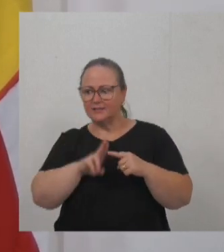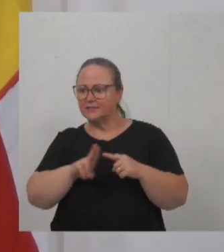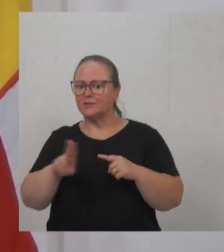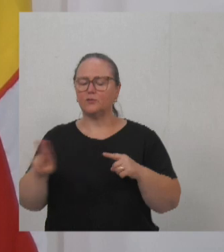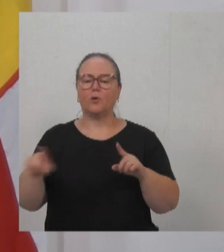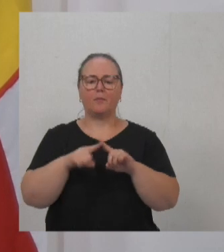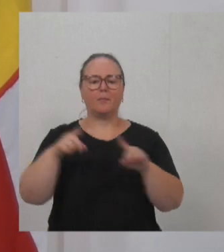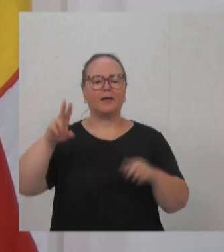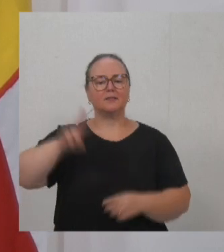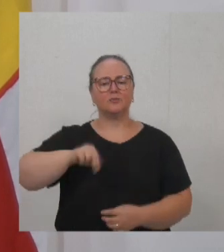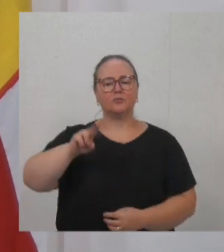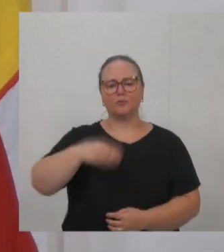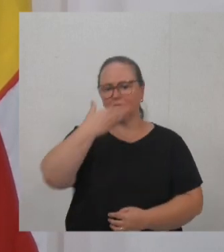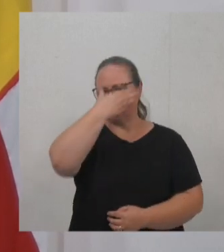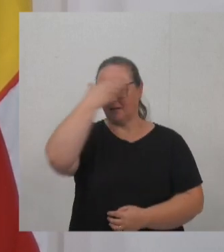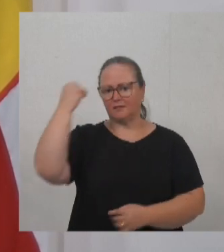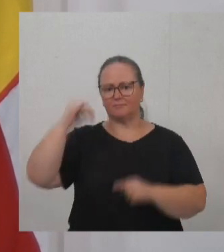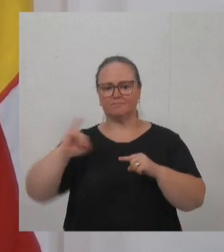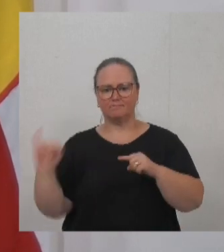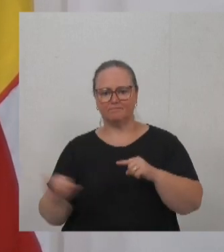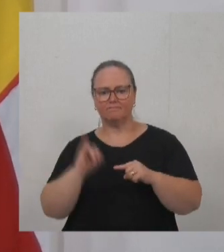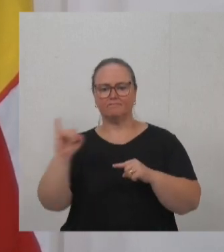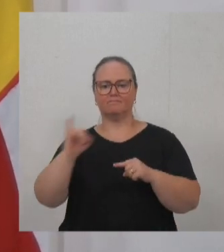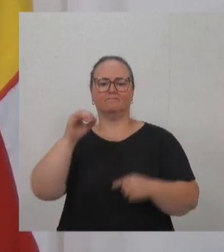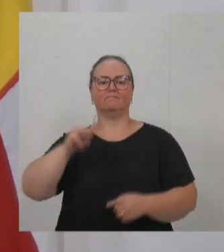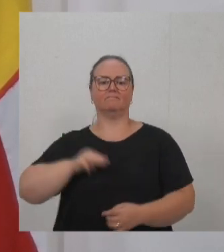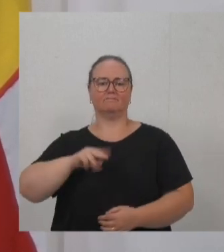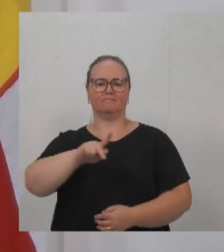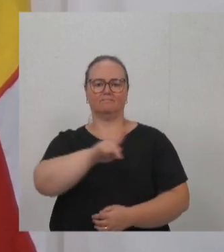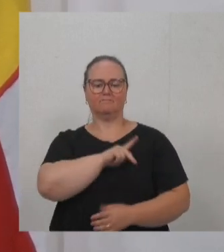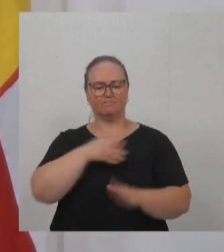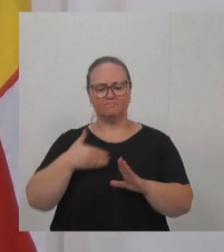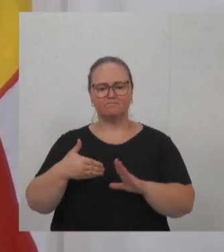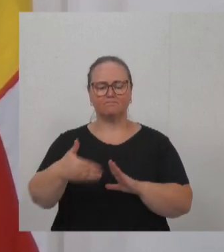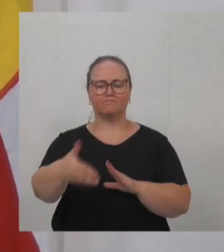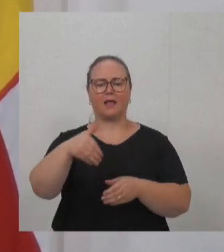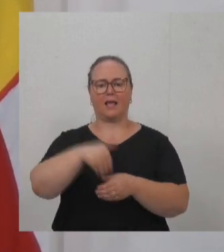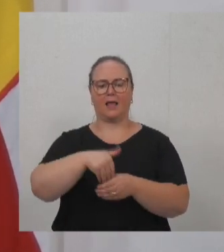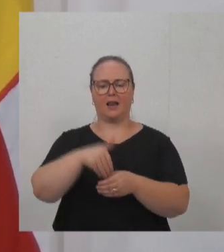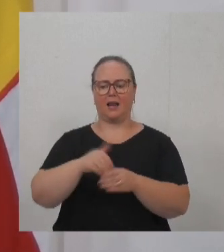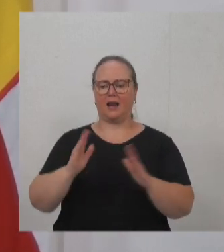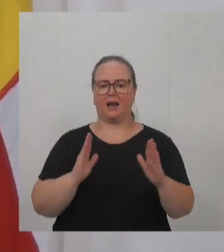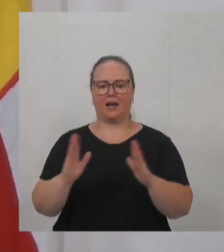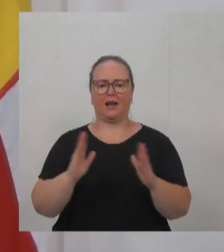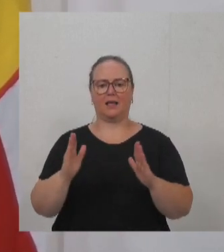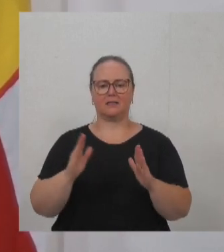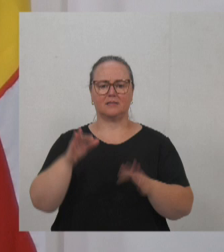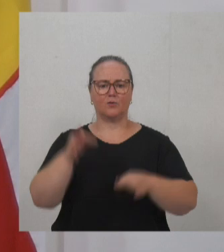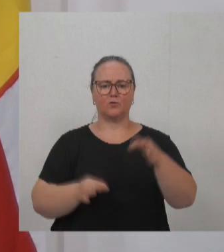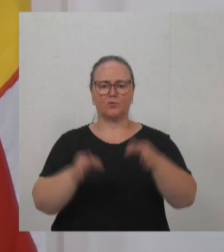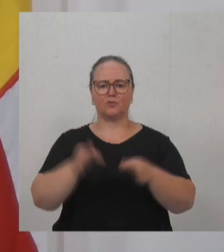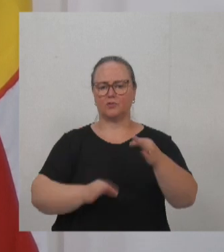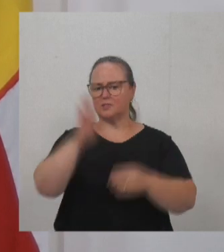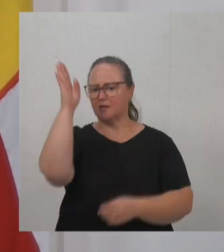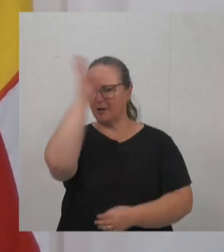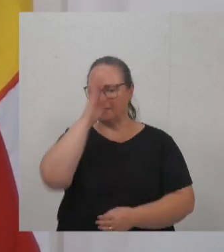mas não pode esquecer da importância do Ministério Público para o processo eleitoral, para o sistema de justiça